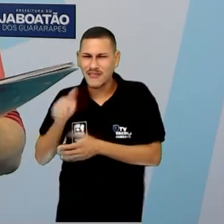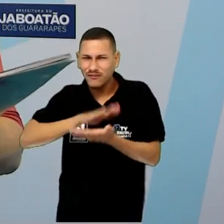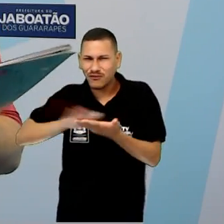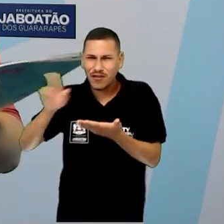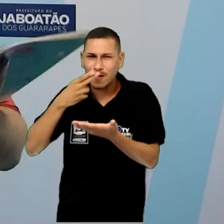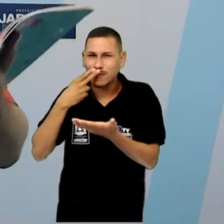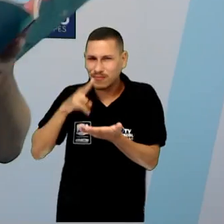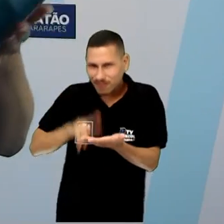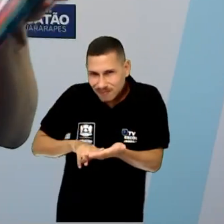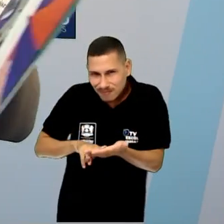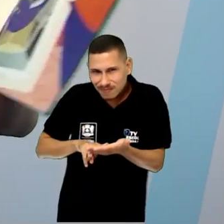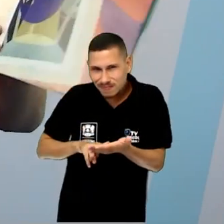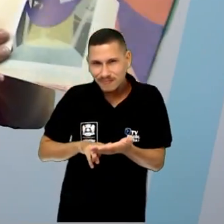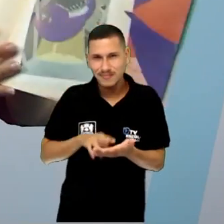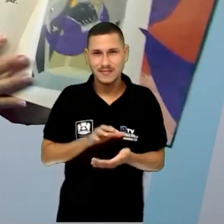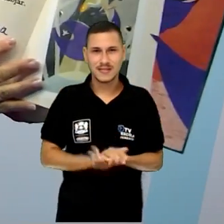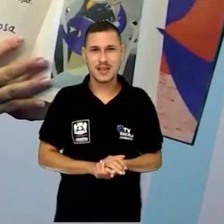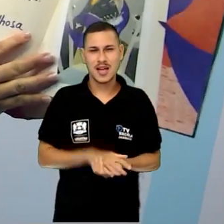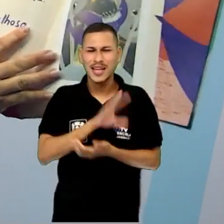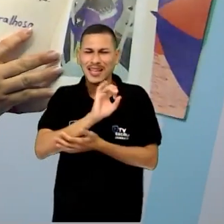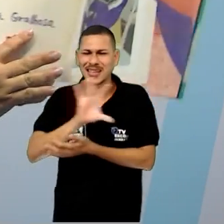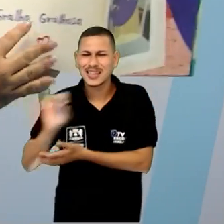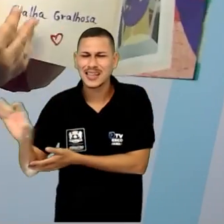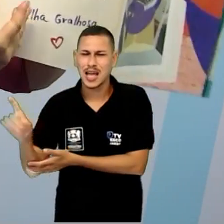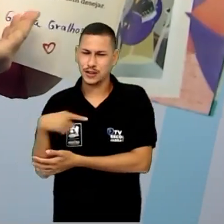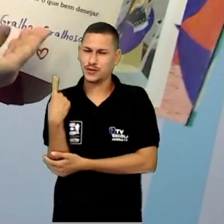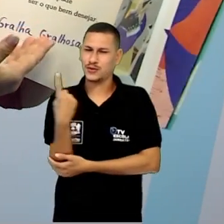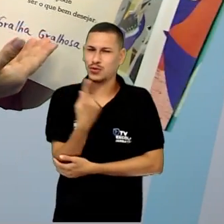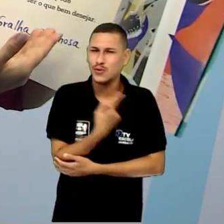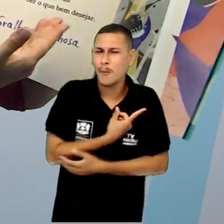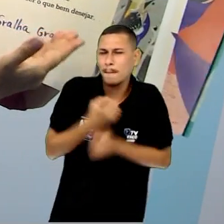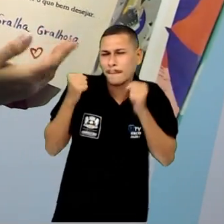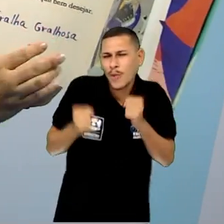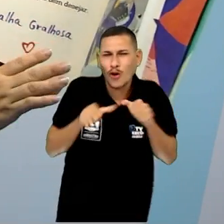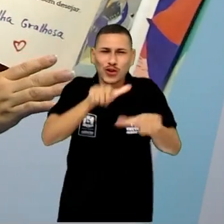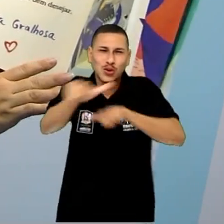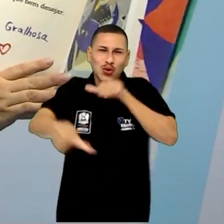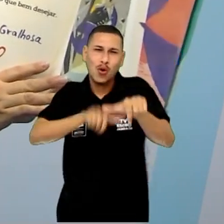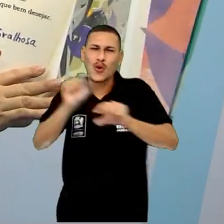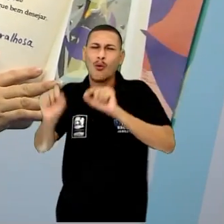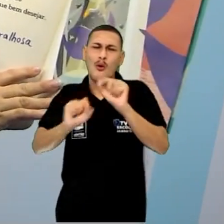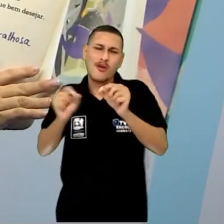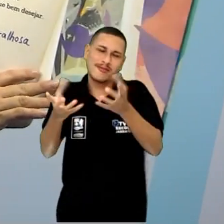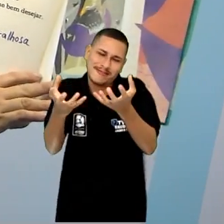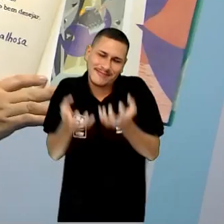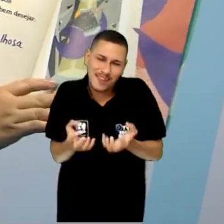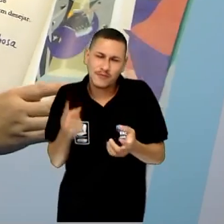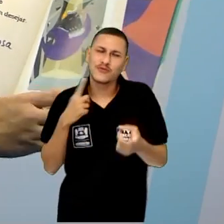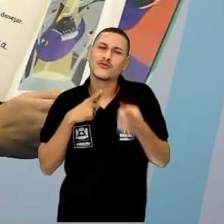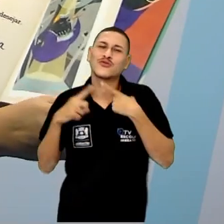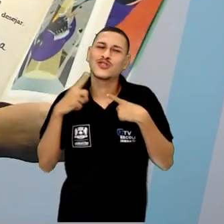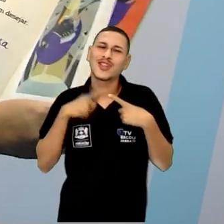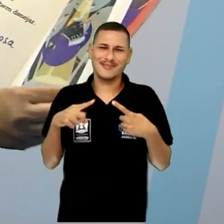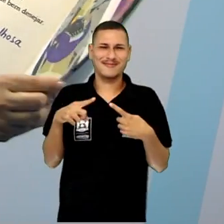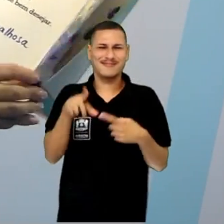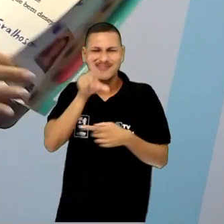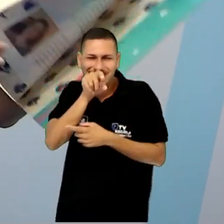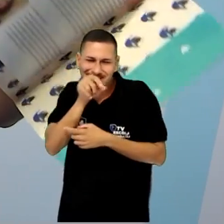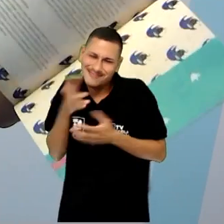no verso: cada um de nós pode ser o que bem desejar. Gralha